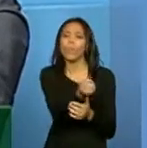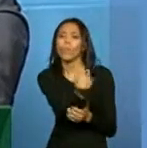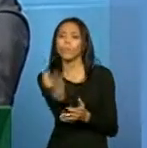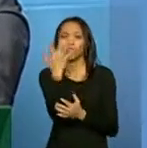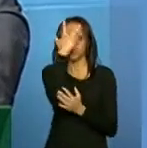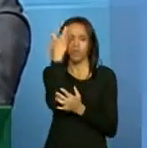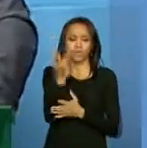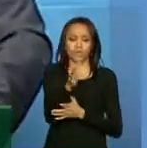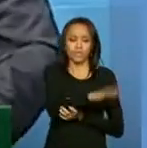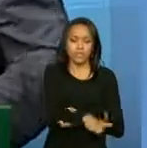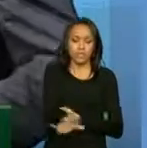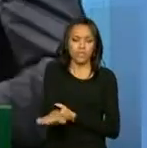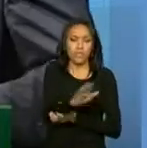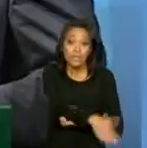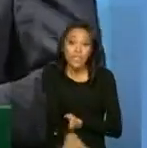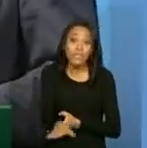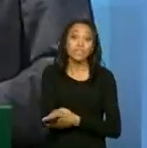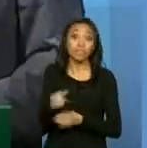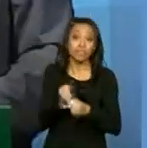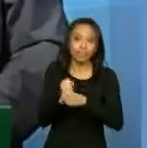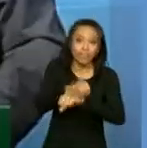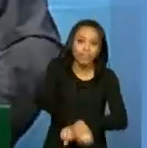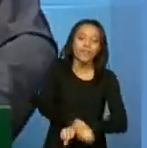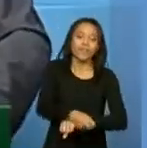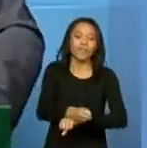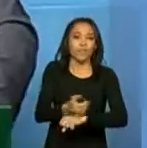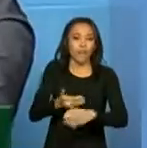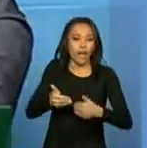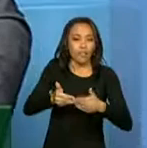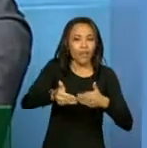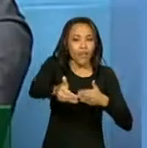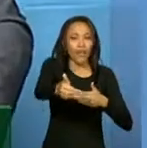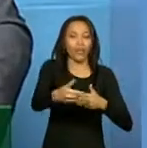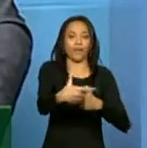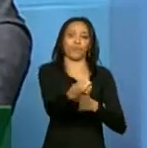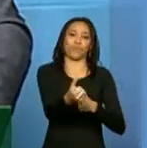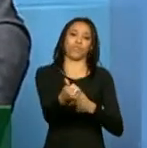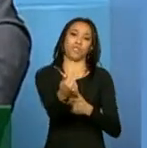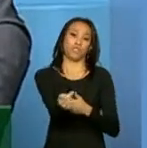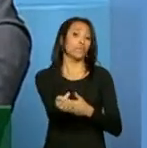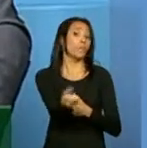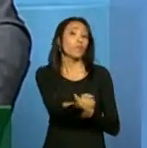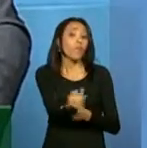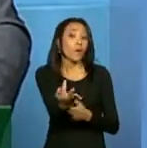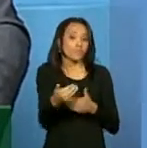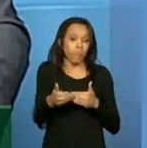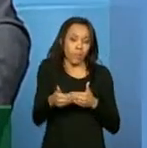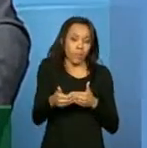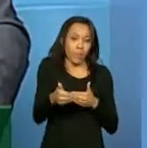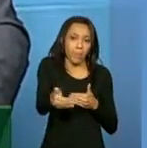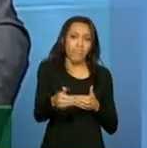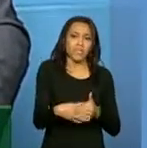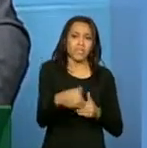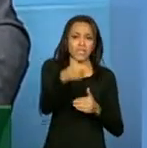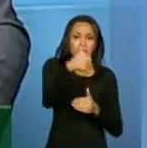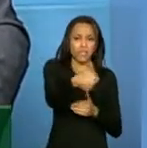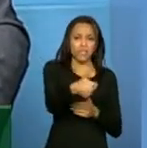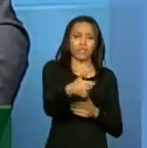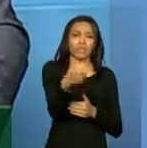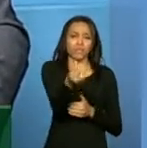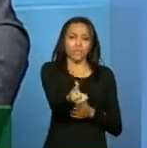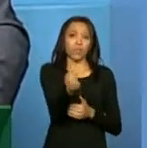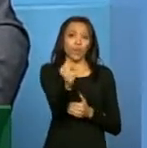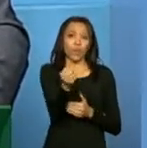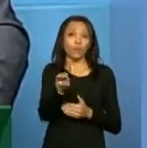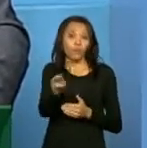trabalhadores infantis em 2017, quando nos reunimos pela quarta vez? Esses 168 milhões de crianças agora fazem